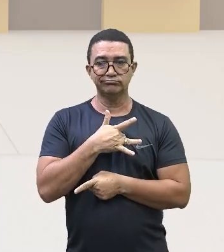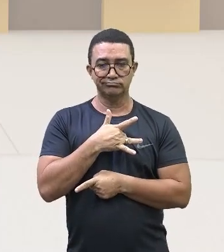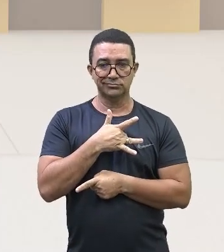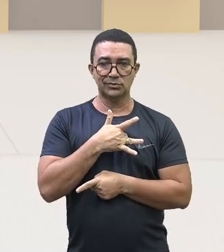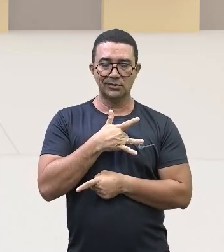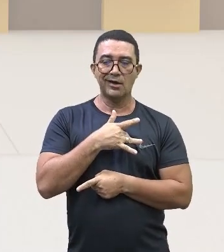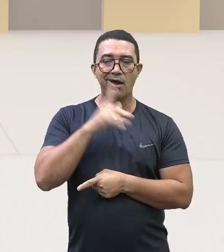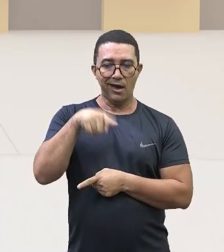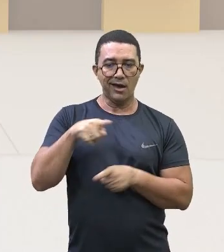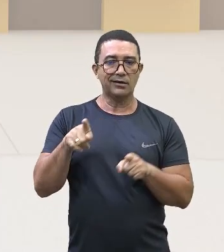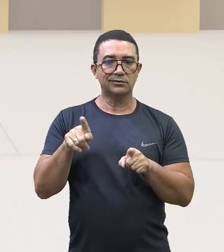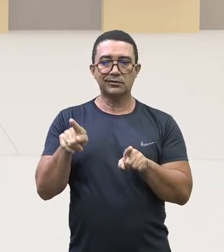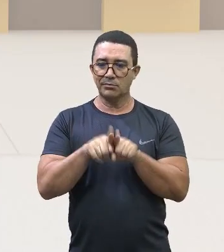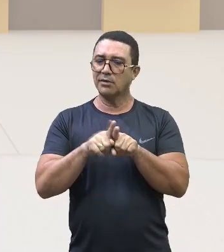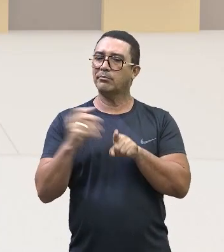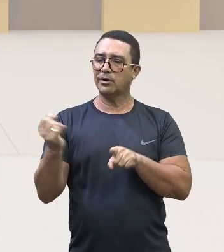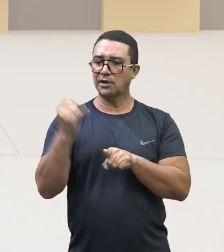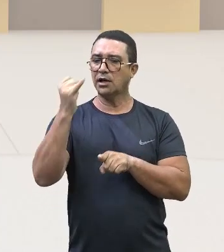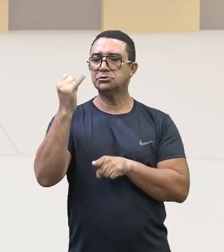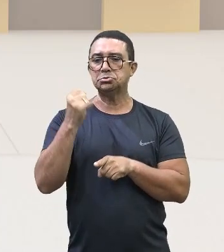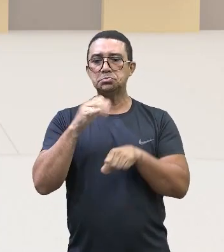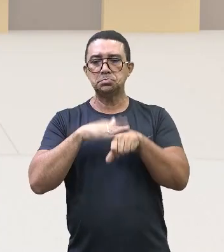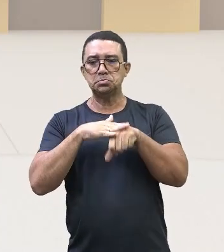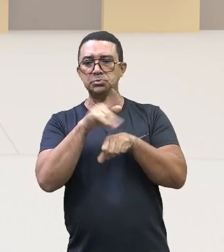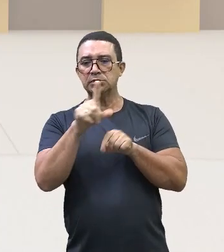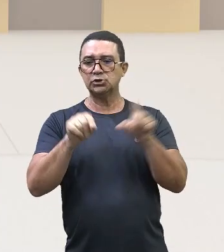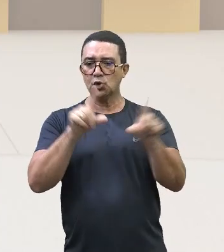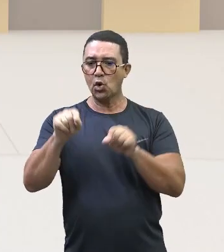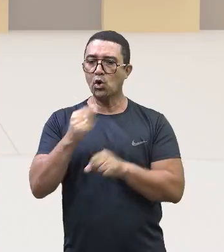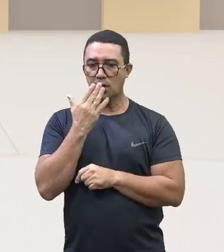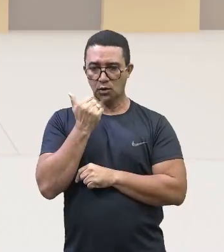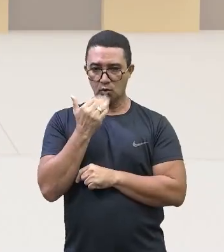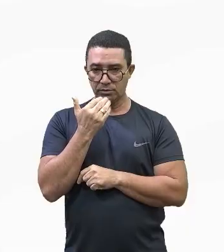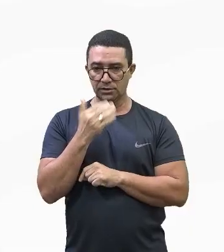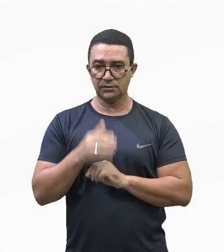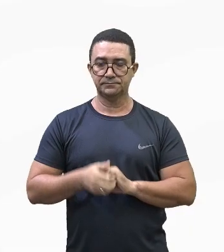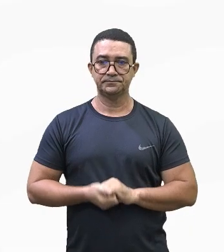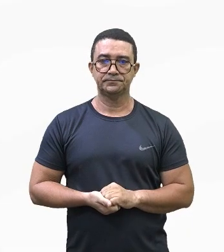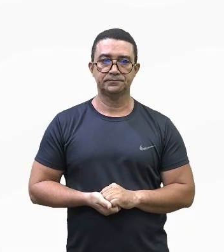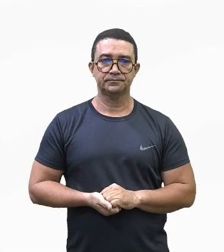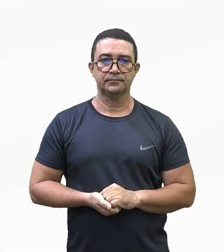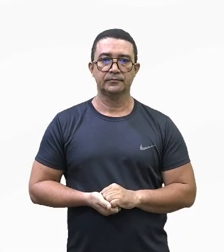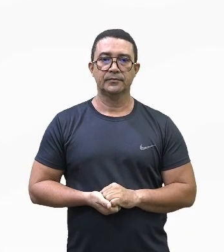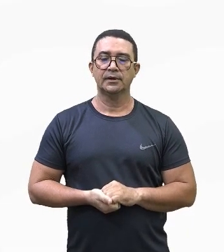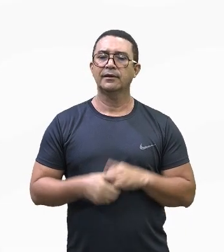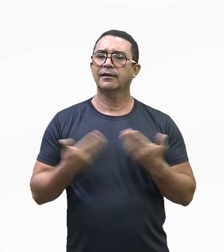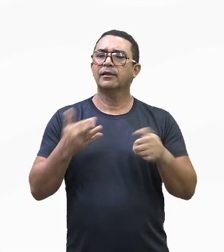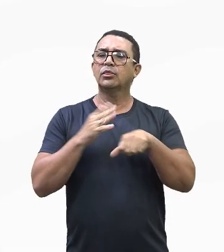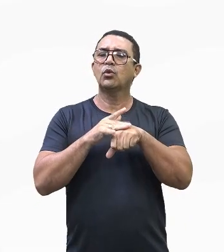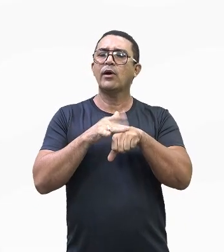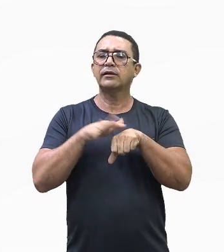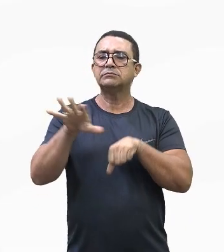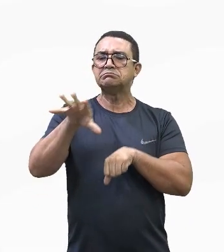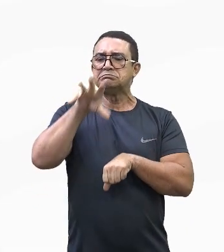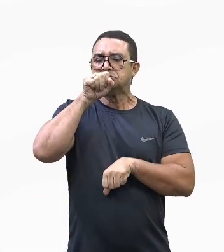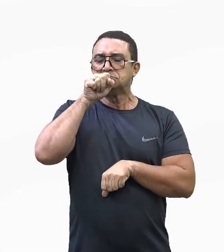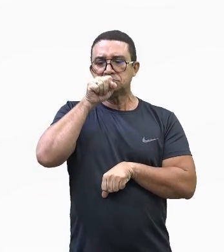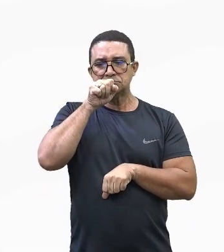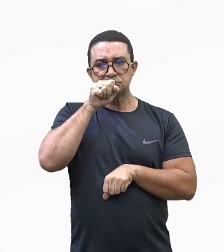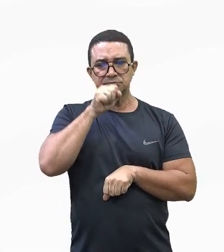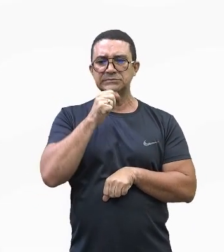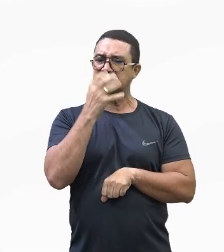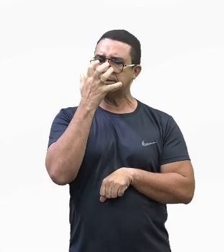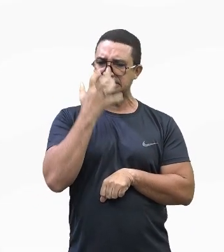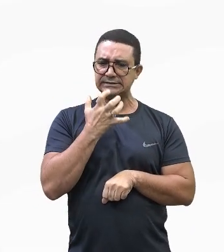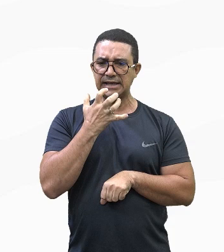alimentação, que vai nos ajudar bastante nisso daí, tá bom? E as doenças respiratórias crônicas, professor? Um outro grupo